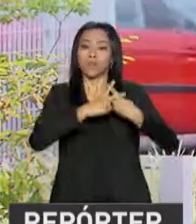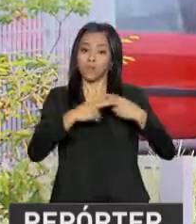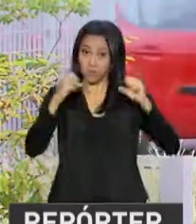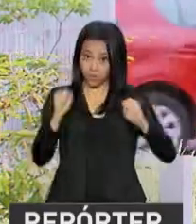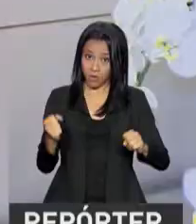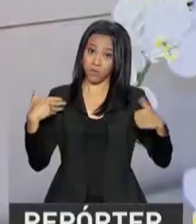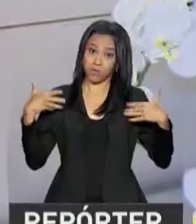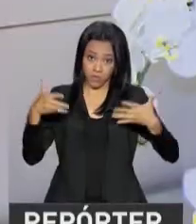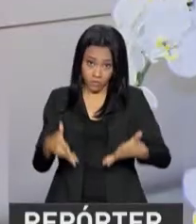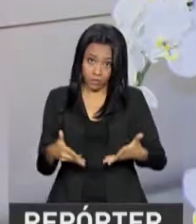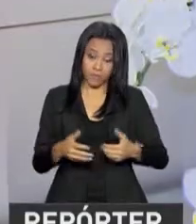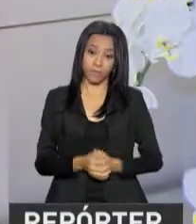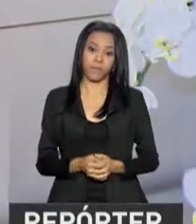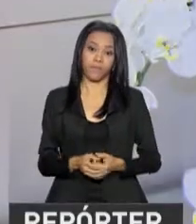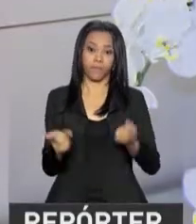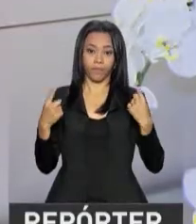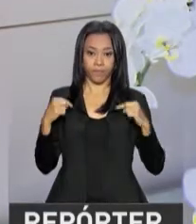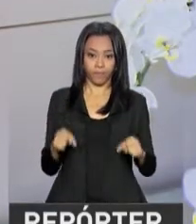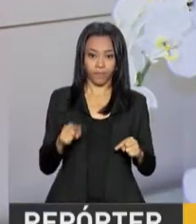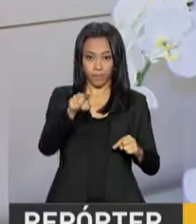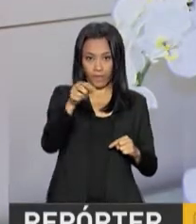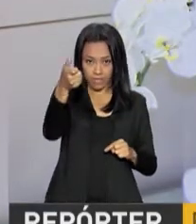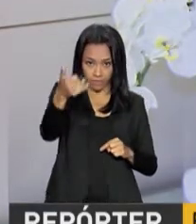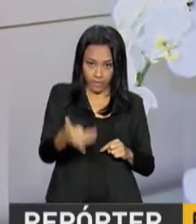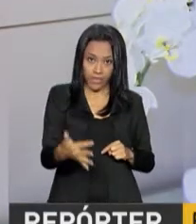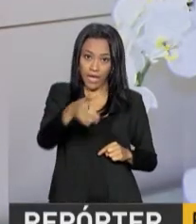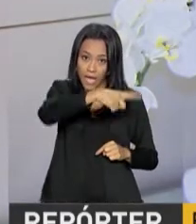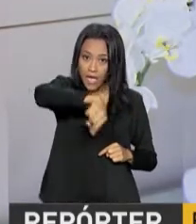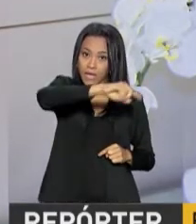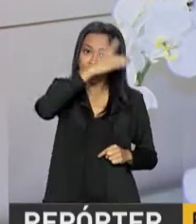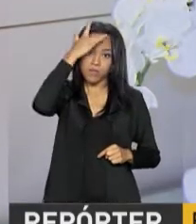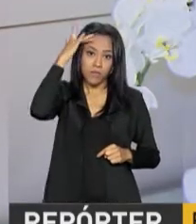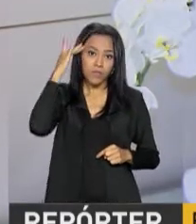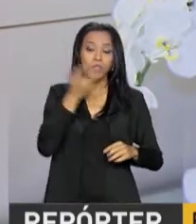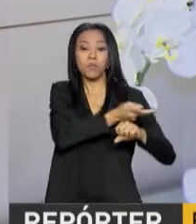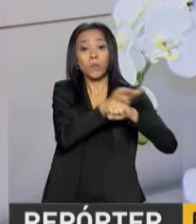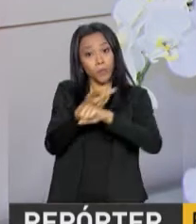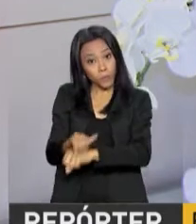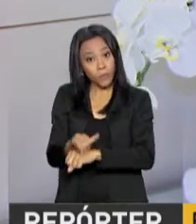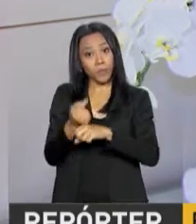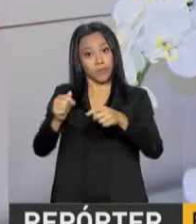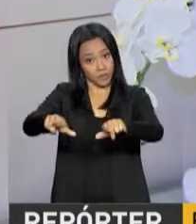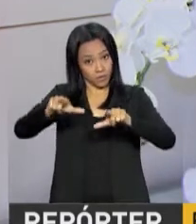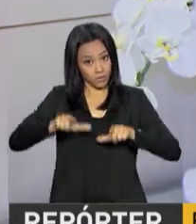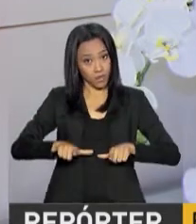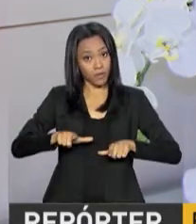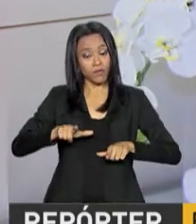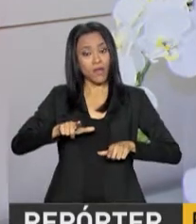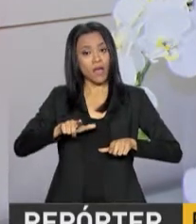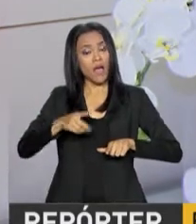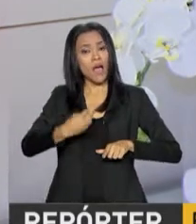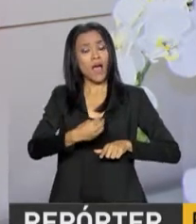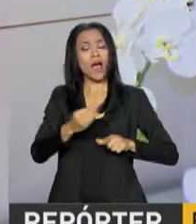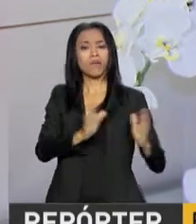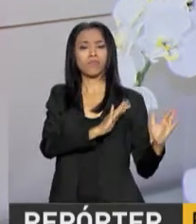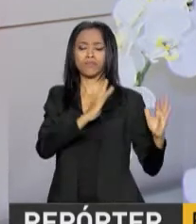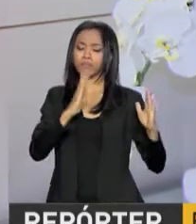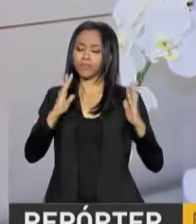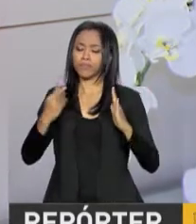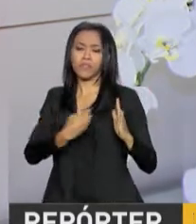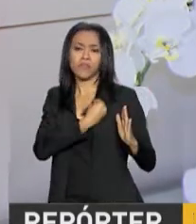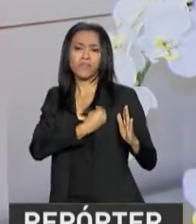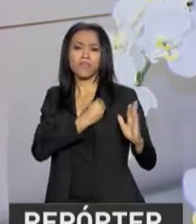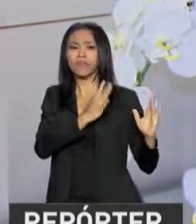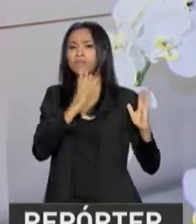participar esse público vem seja ele tem uma trajetória é diferenciada então e não que ele